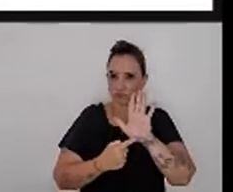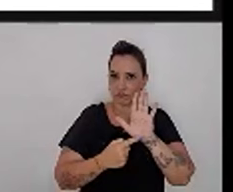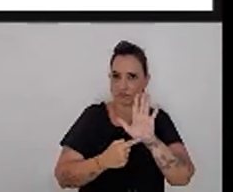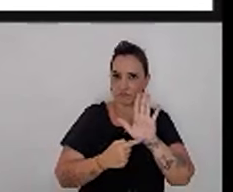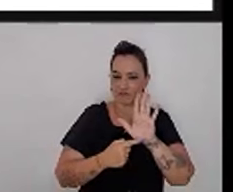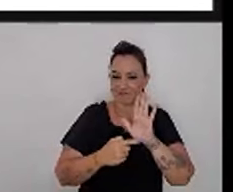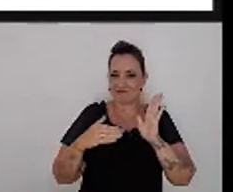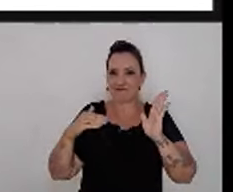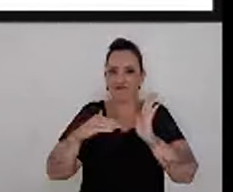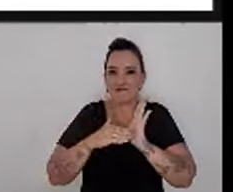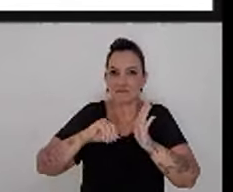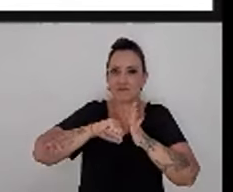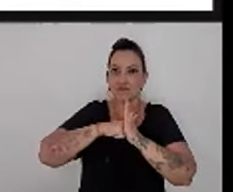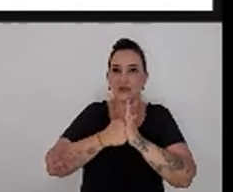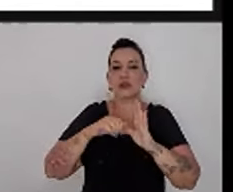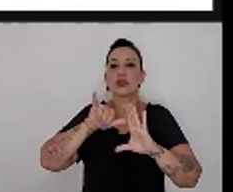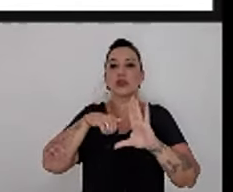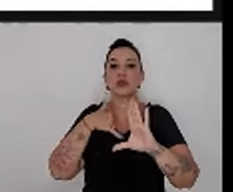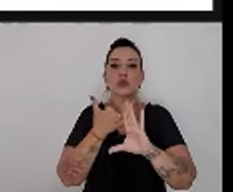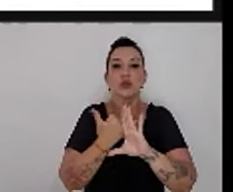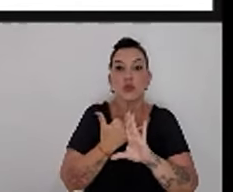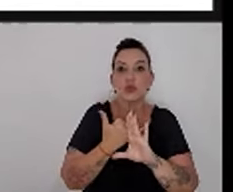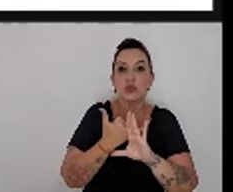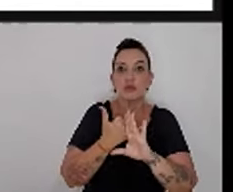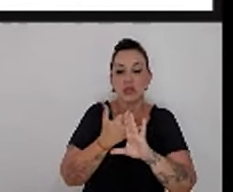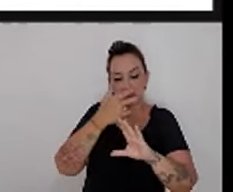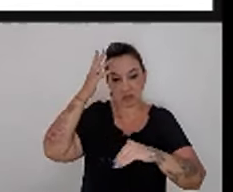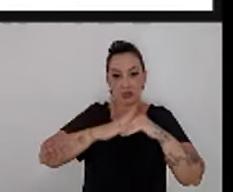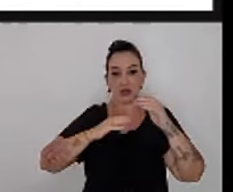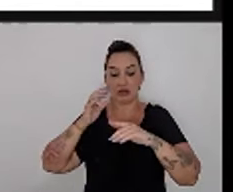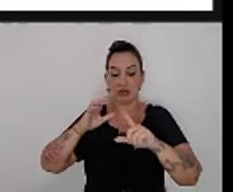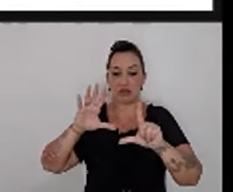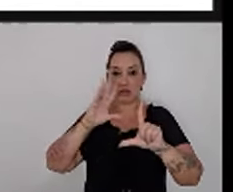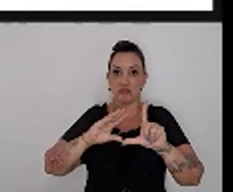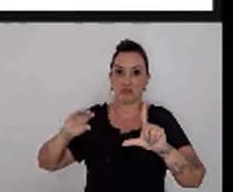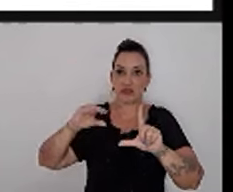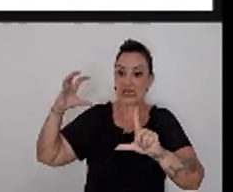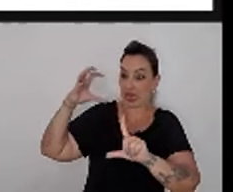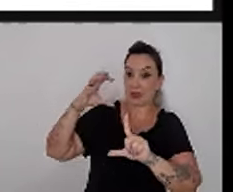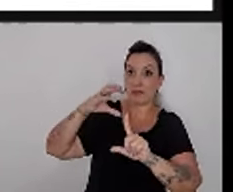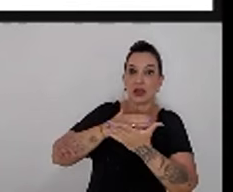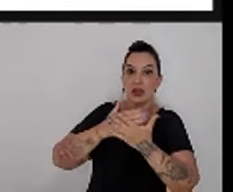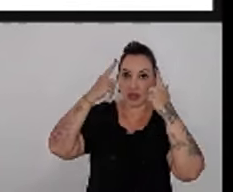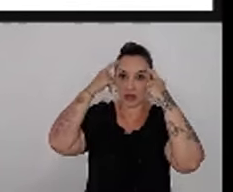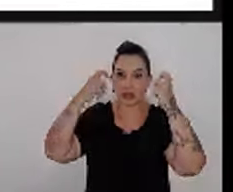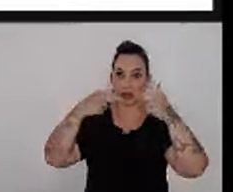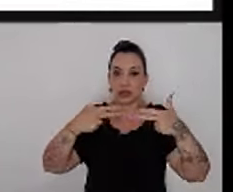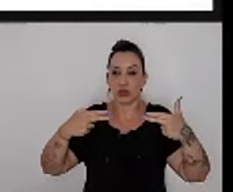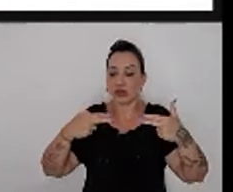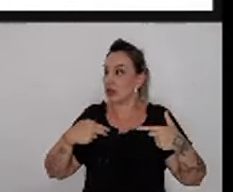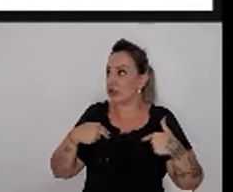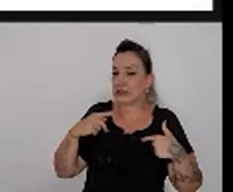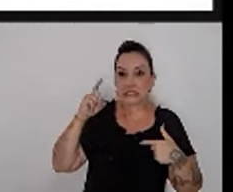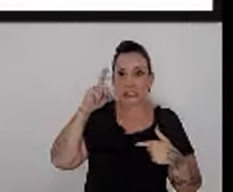público, como blogueiras, youtubers, passaram a ser alvos de ameaças e violências. Um dos casos